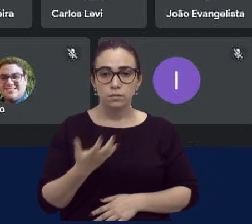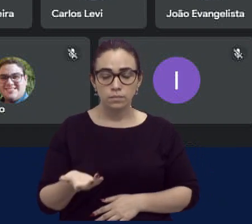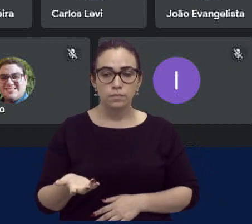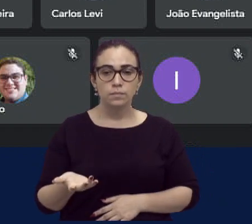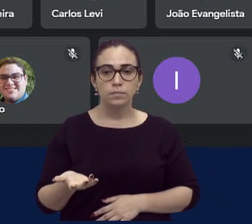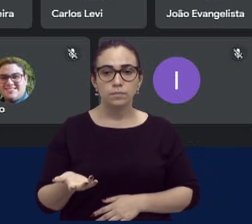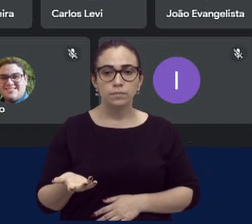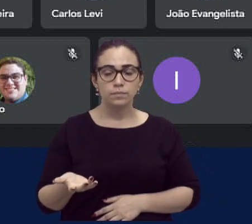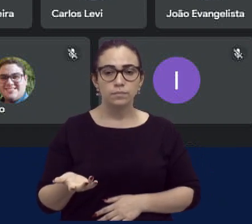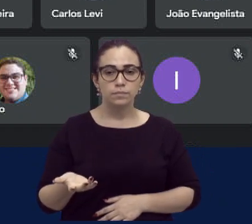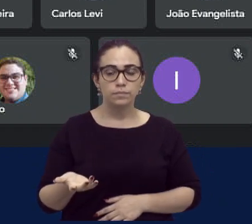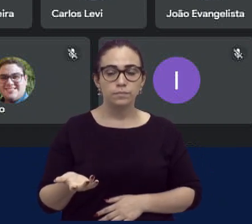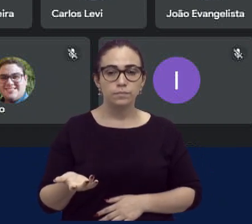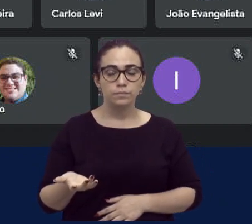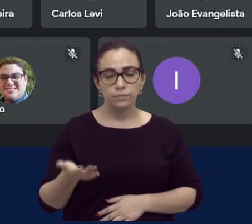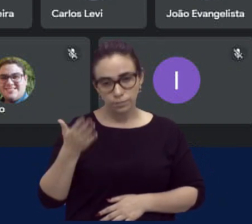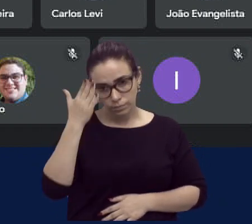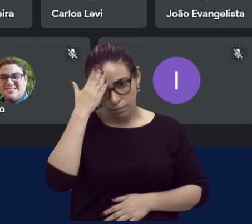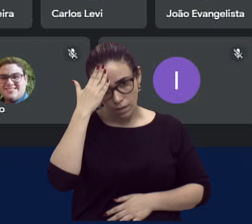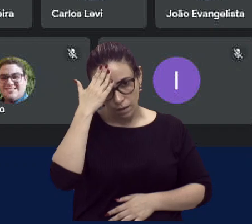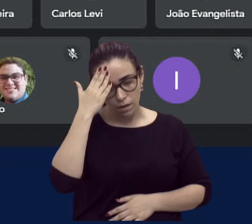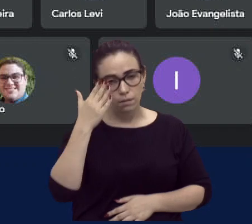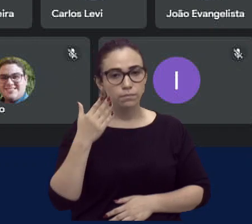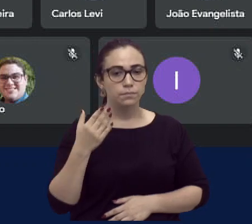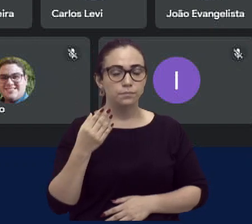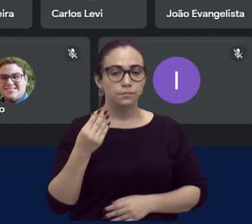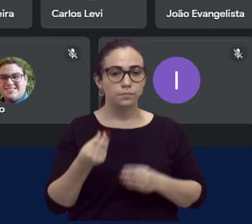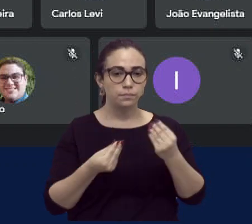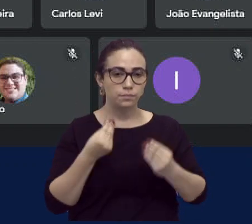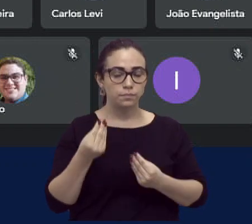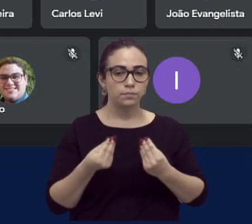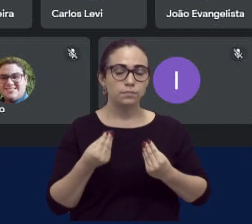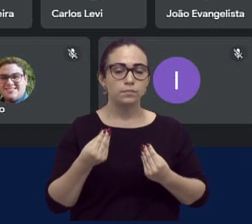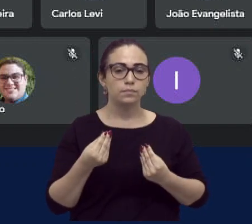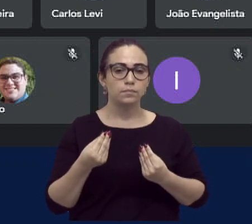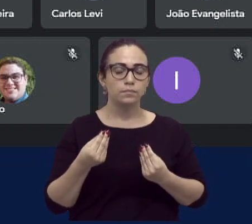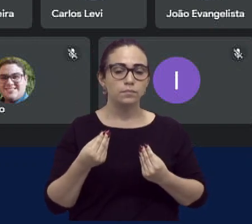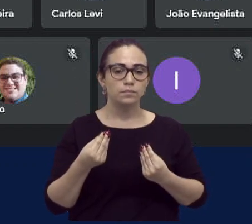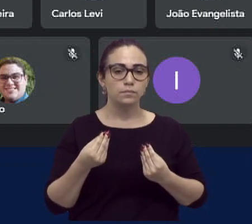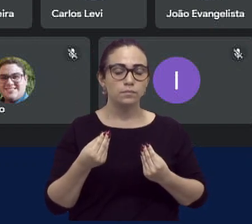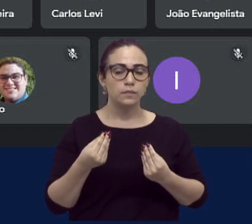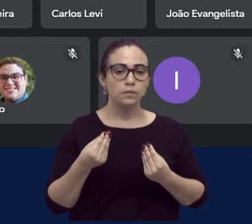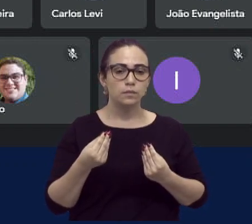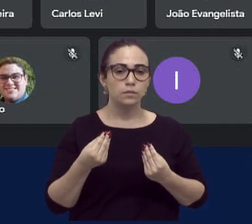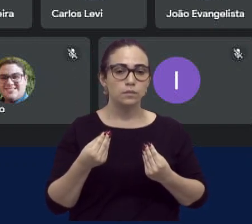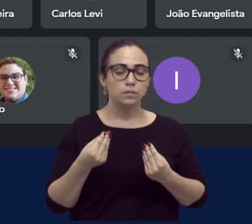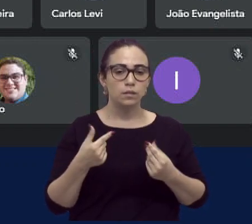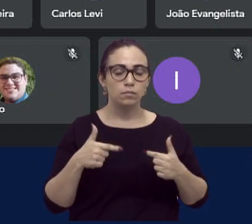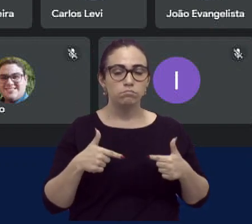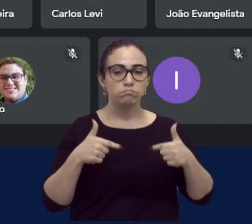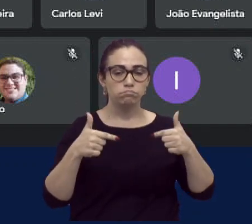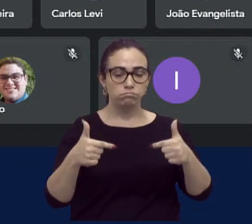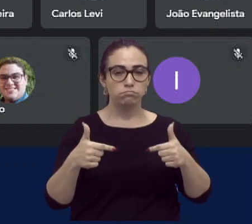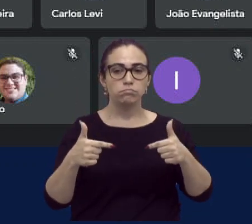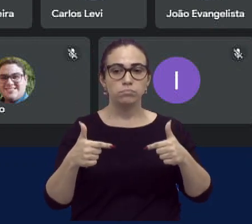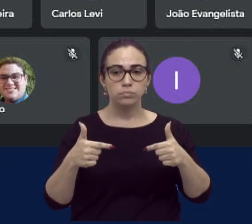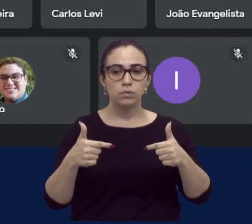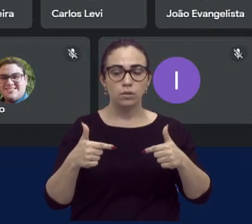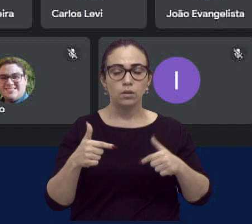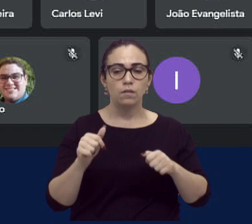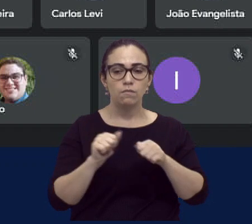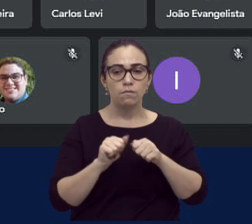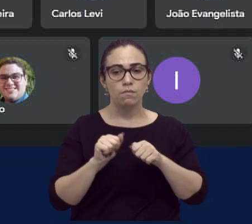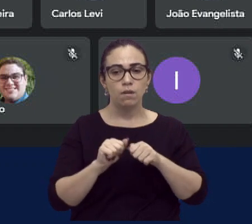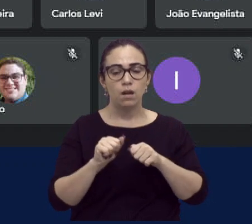E reconhecer nossa reação emocional diante de qualquer situação vivenciada nos